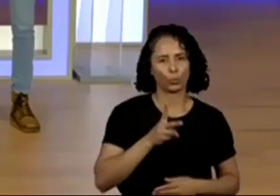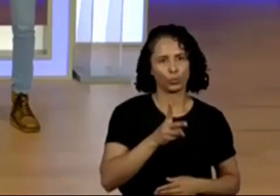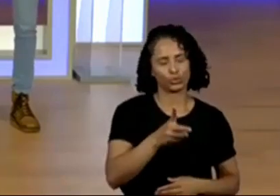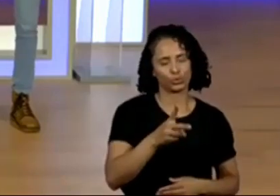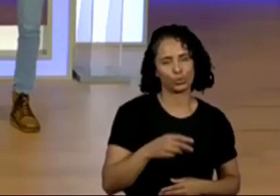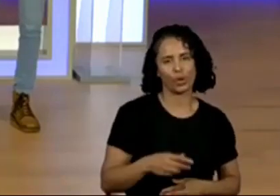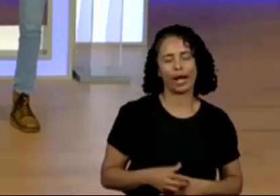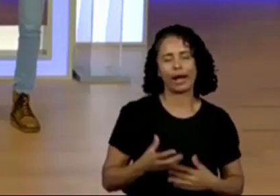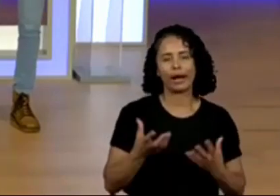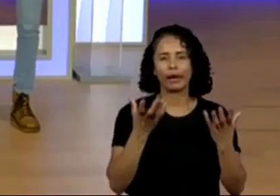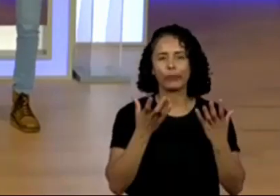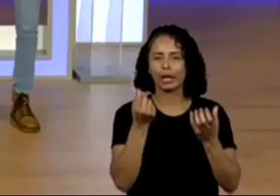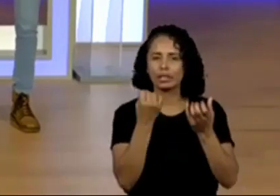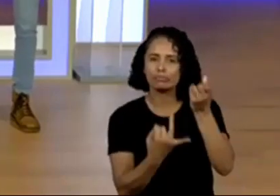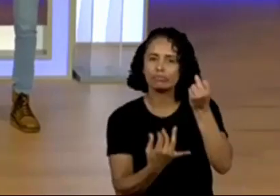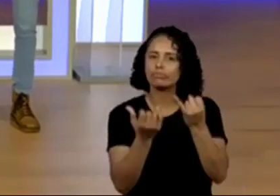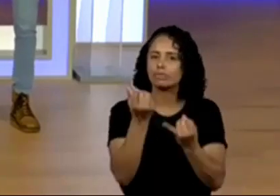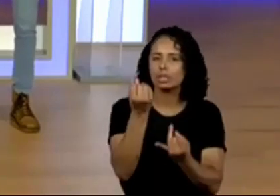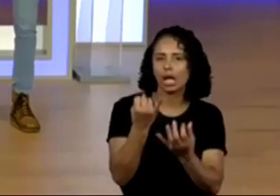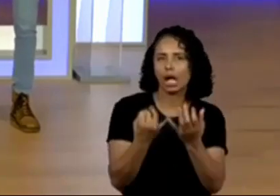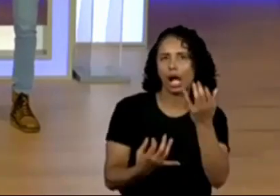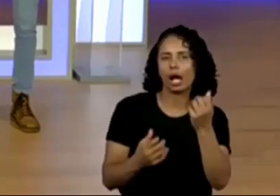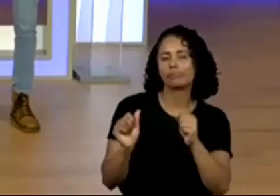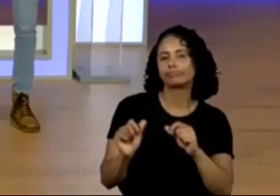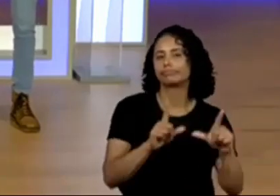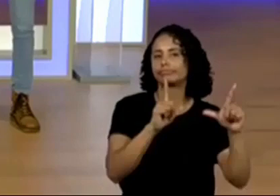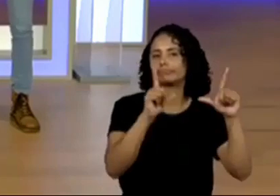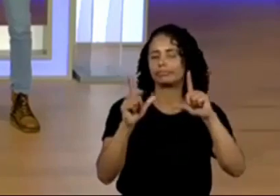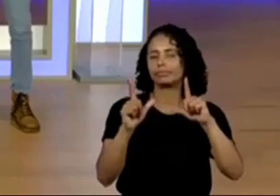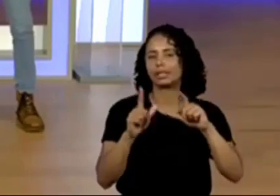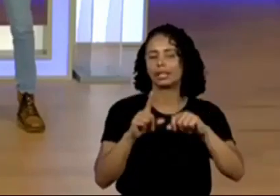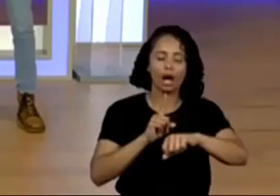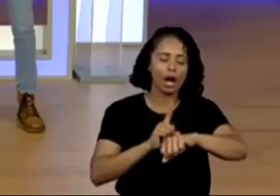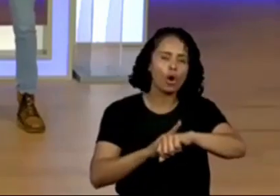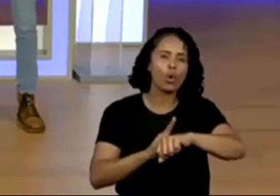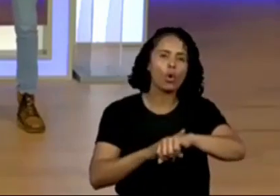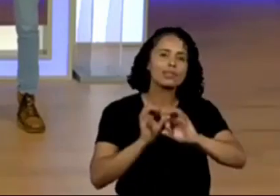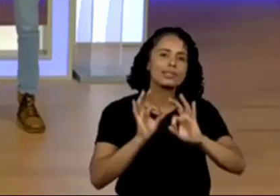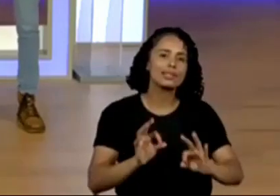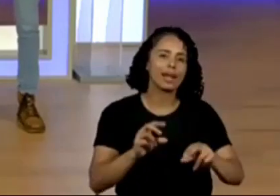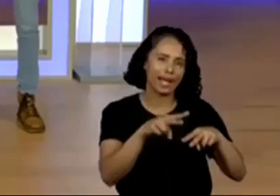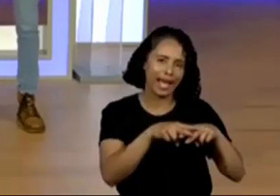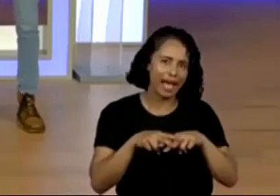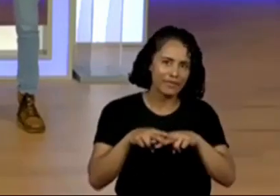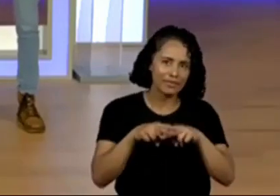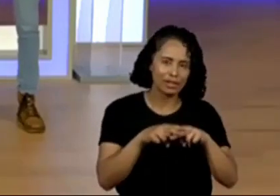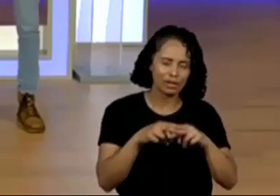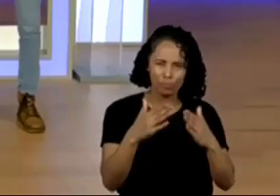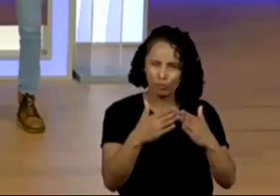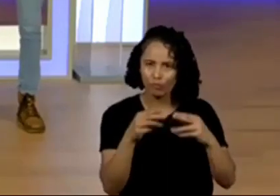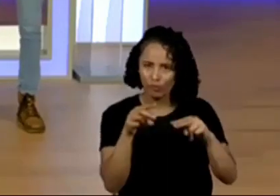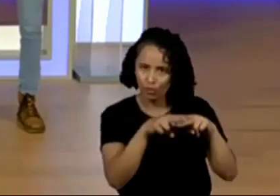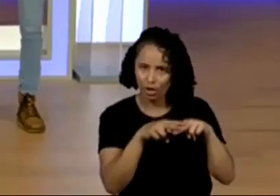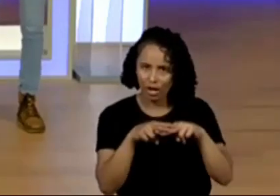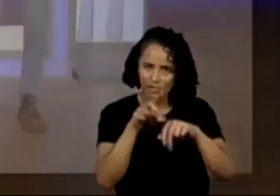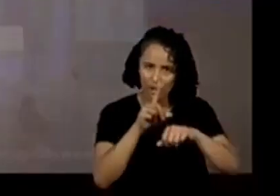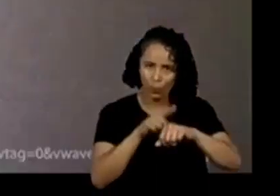alguns comentários, eu vou colocar aqui na hora da revisão. Então, eu vou pedir aí para a direção colocar. Pode colocar a hora da revisão para a